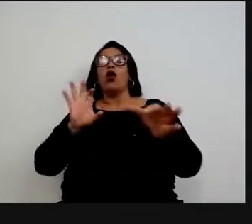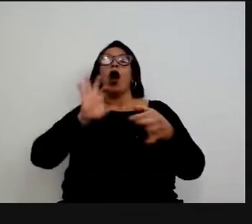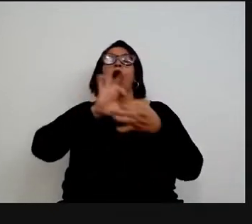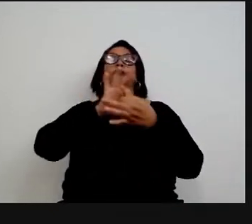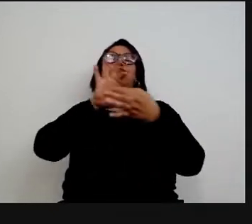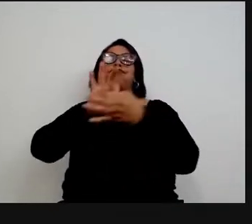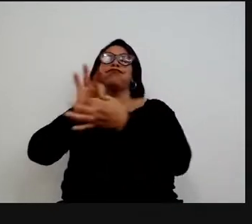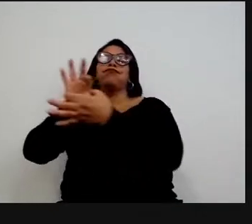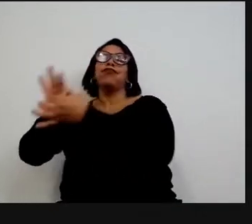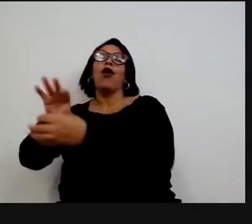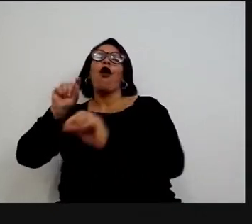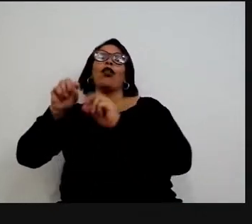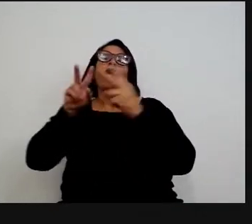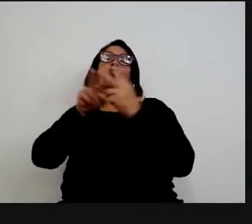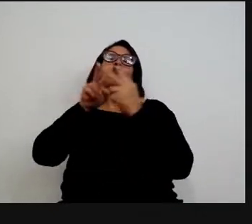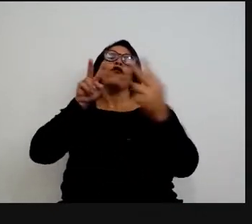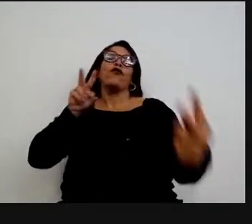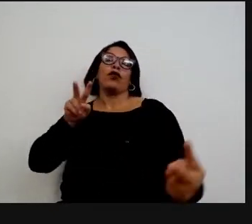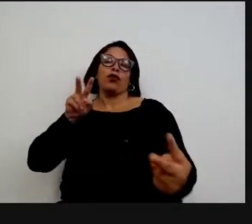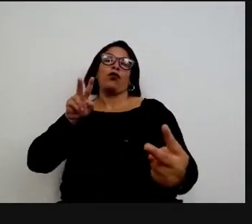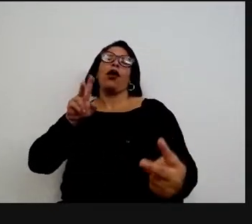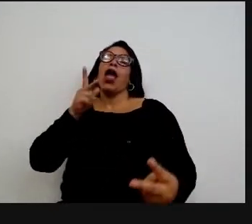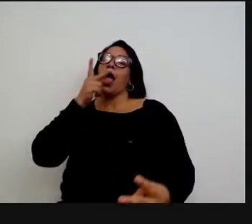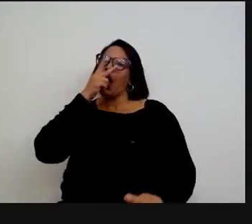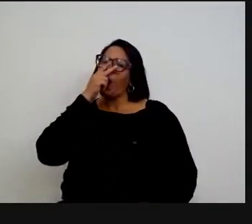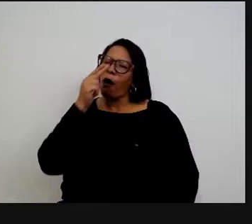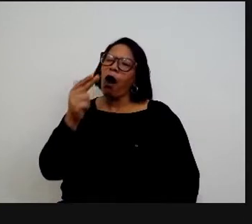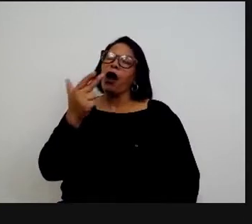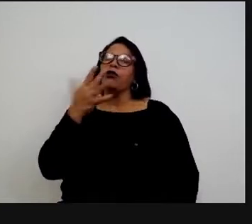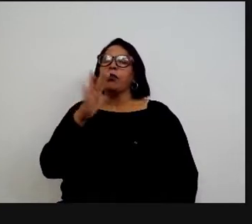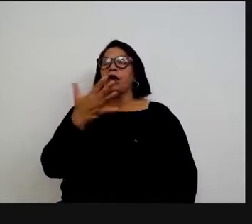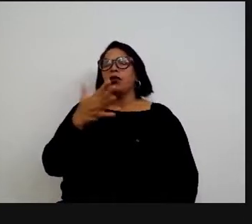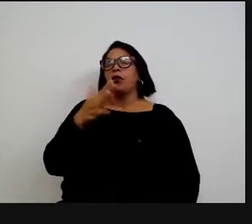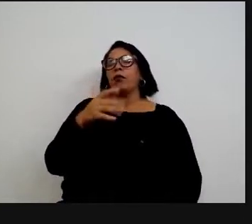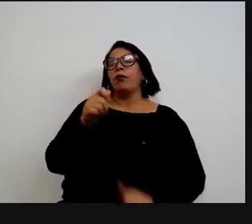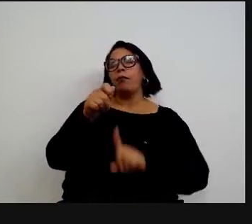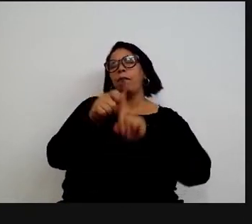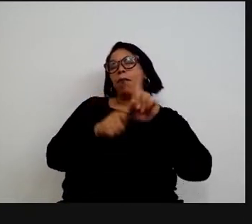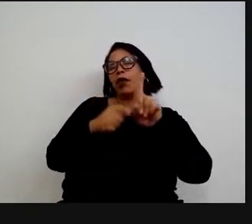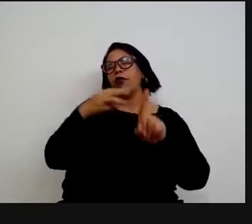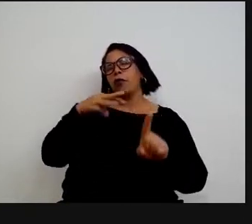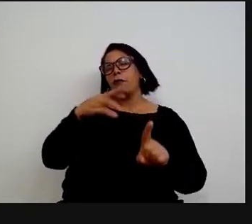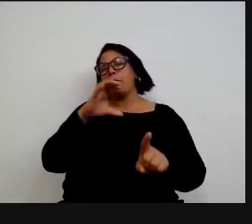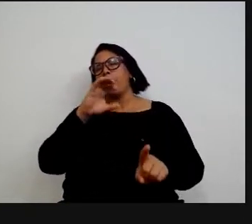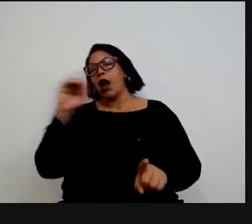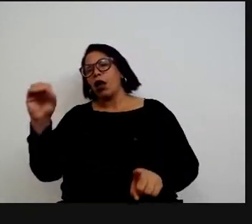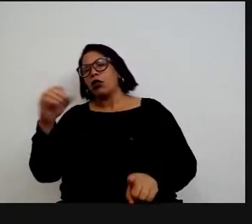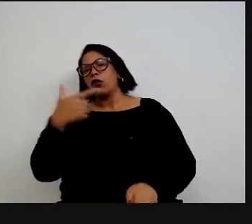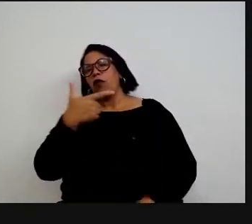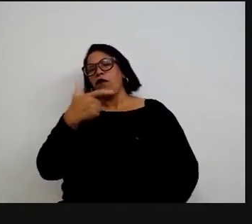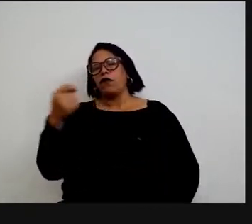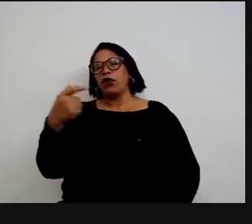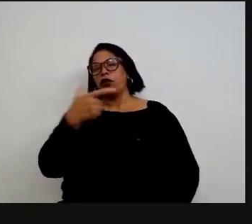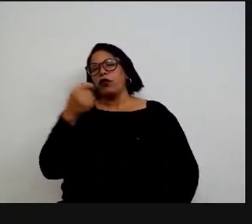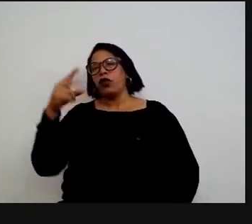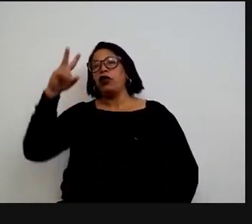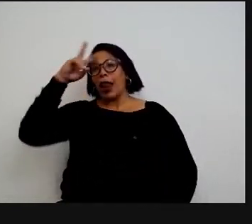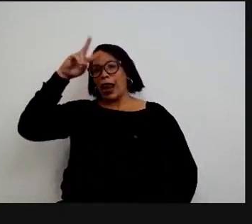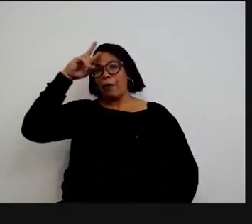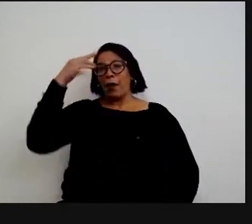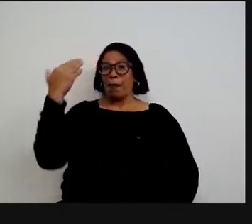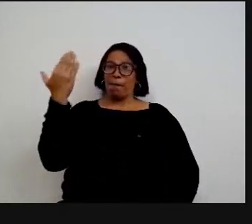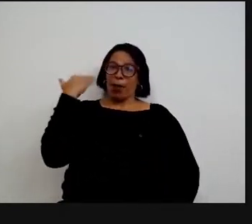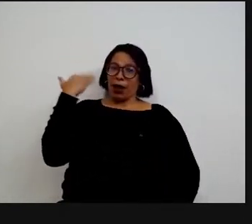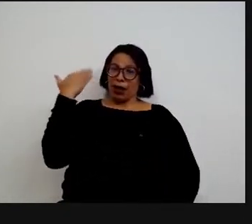conectividade chegou e ficou, né? Então, eu acho que o marco ali, em março de 2020, né, se a gente pegar